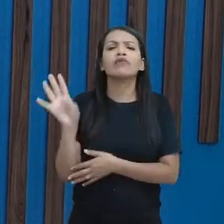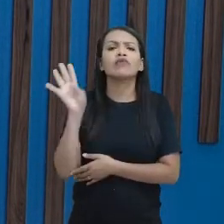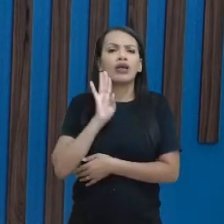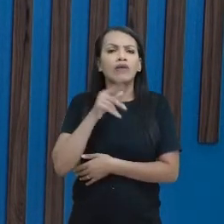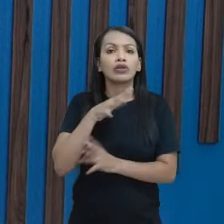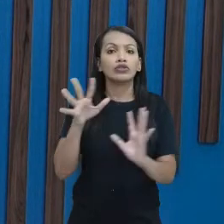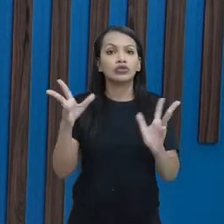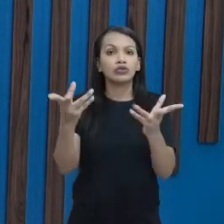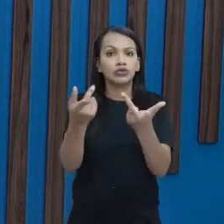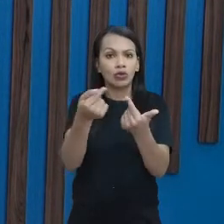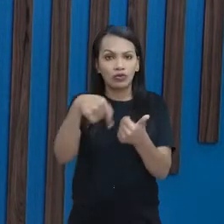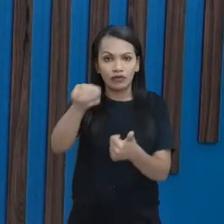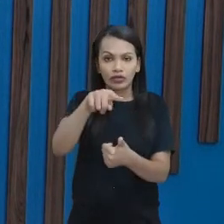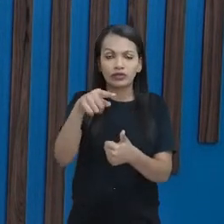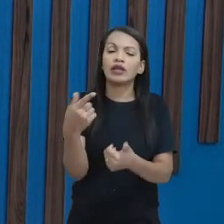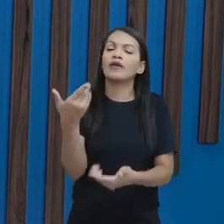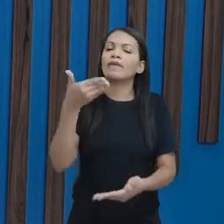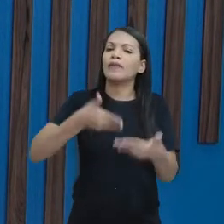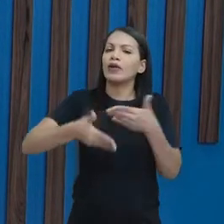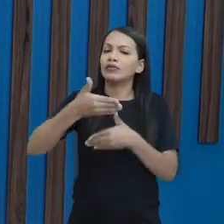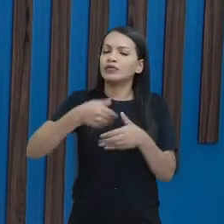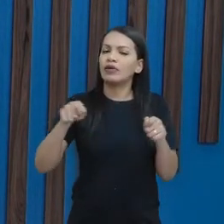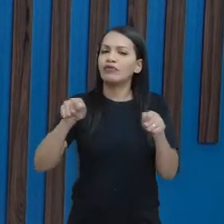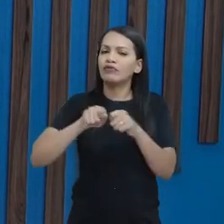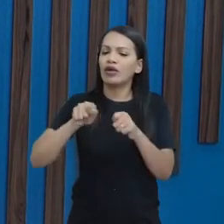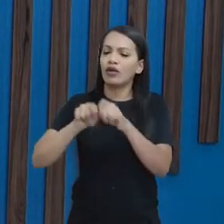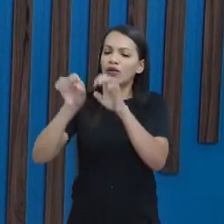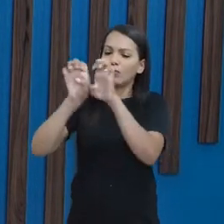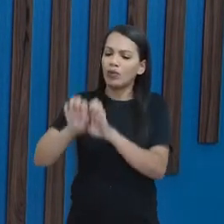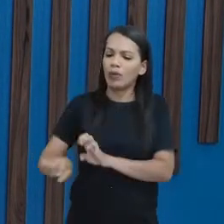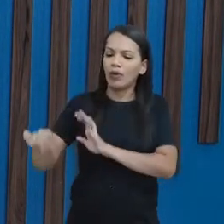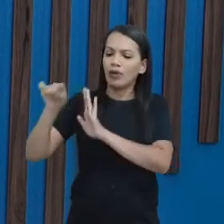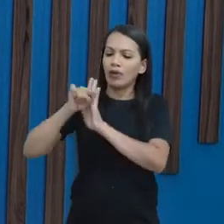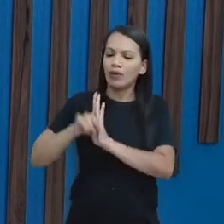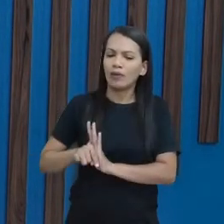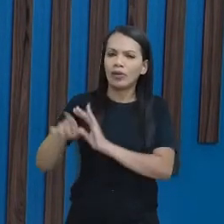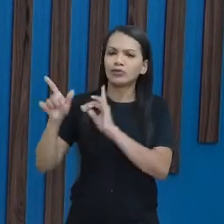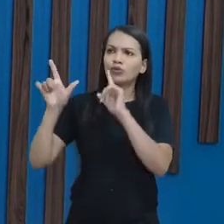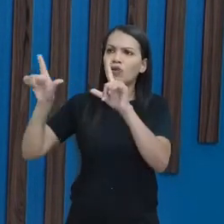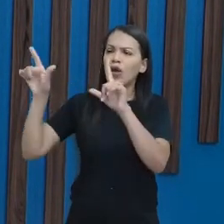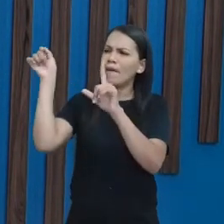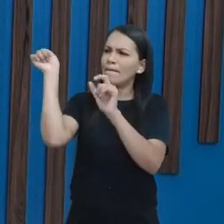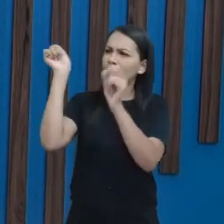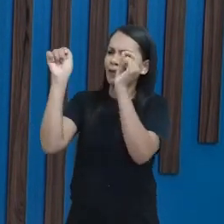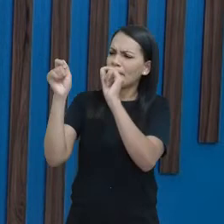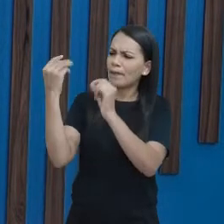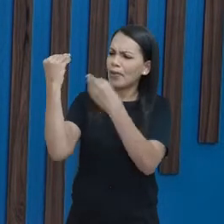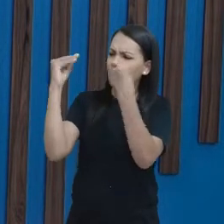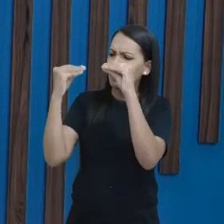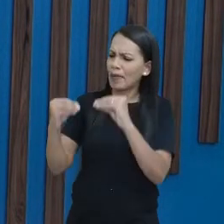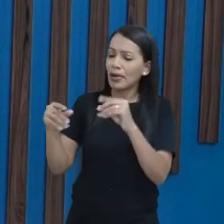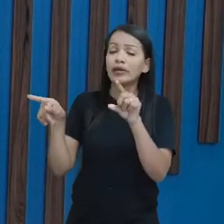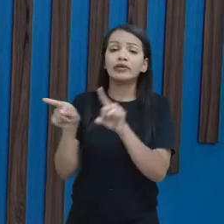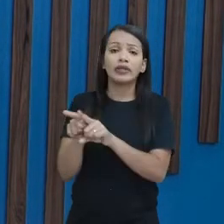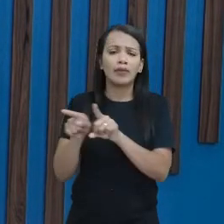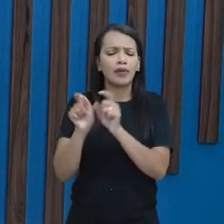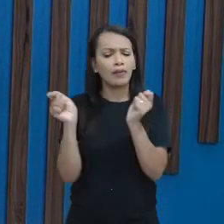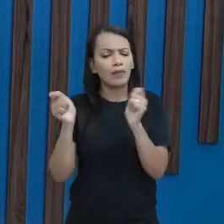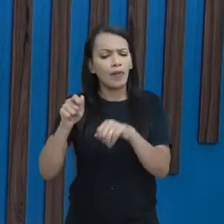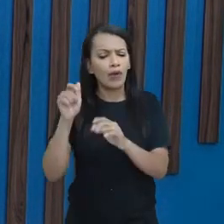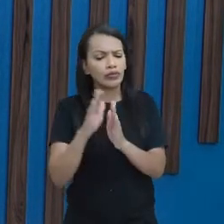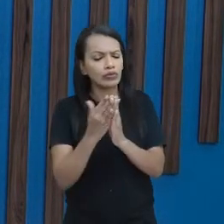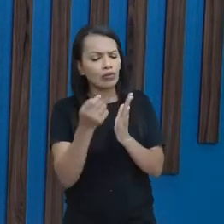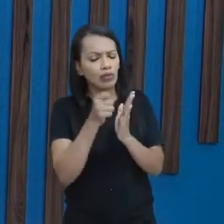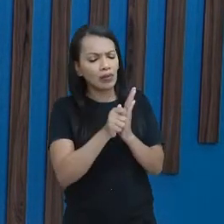mundo participe, tá? Faz essa construção, pode ser no quadro, depois vocês fazem no caderno, cada um entra com elementos. Será que